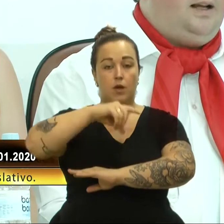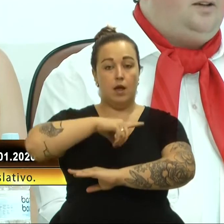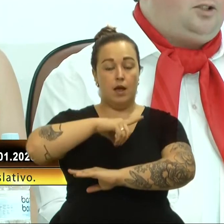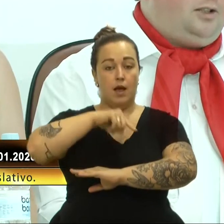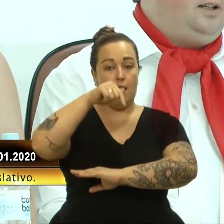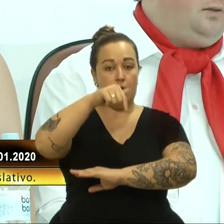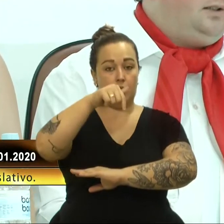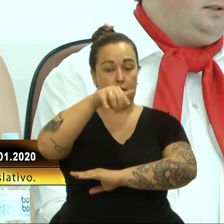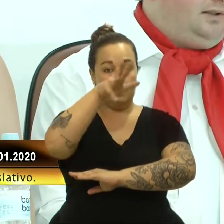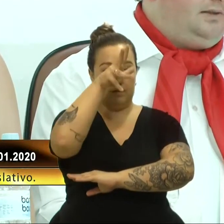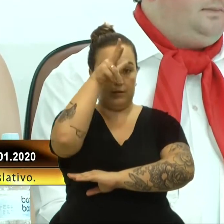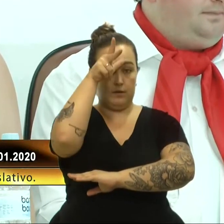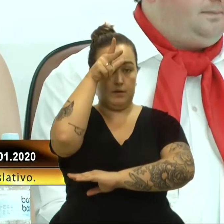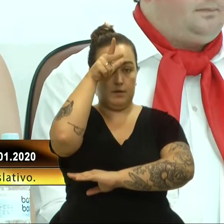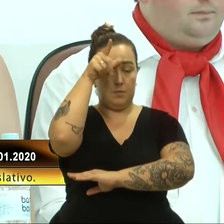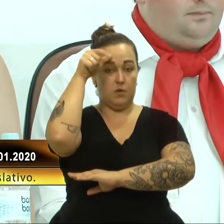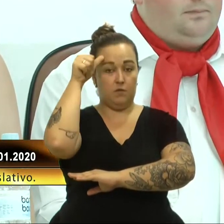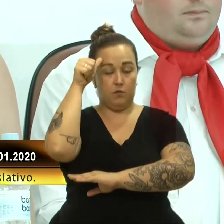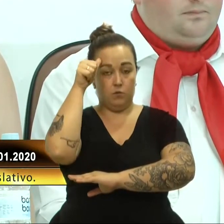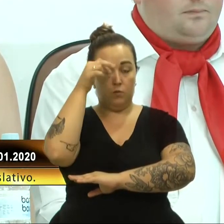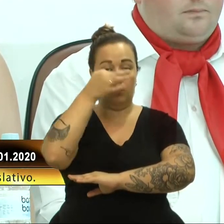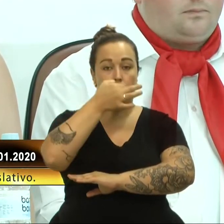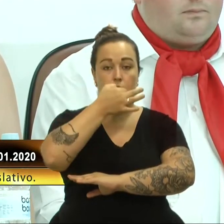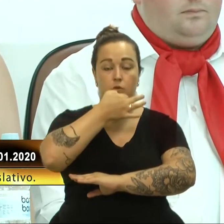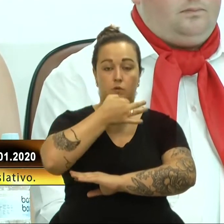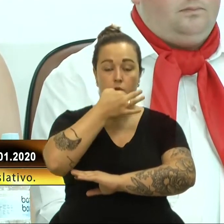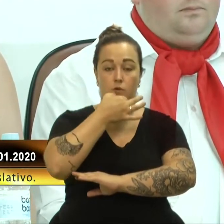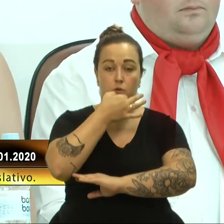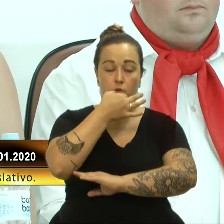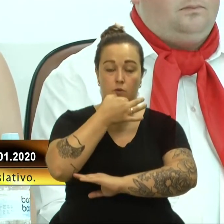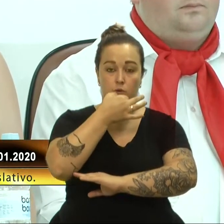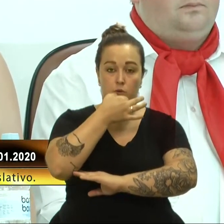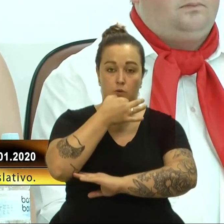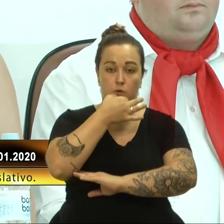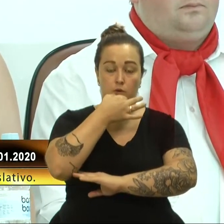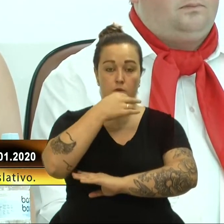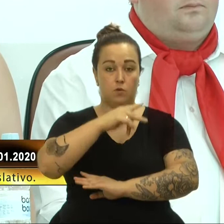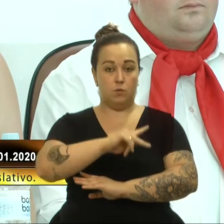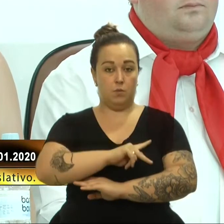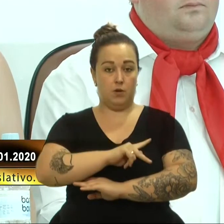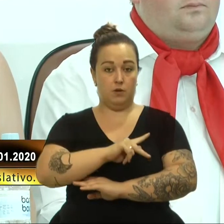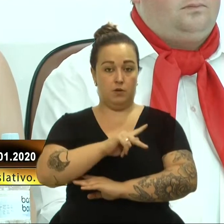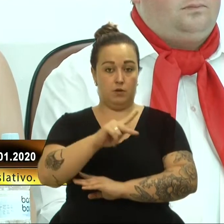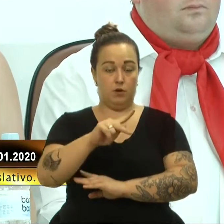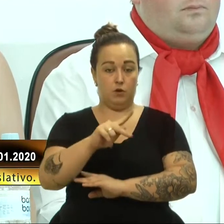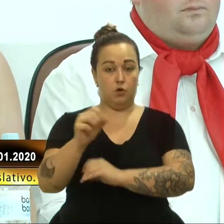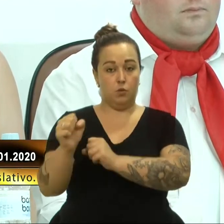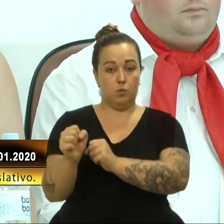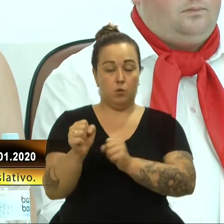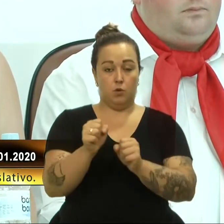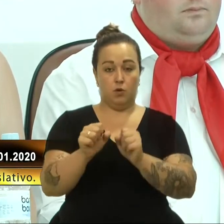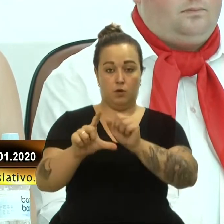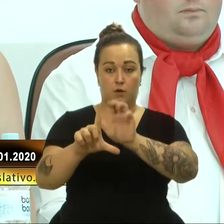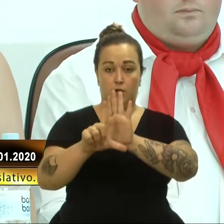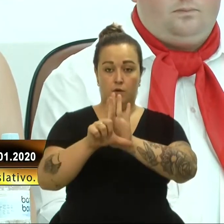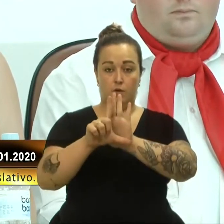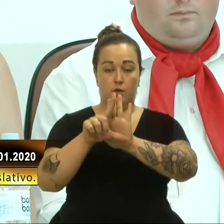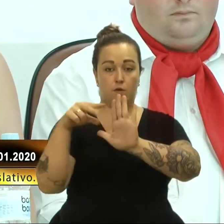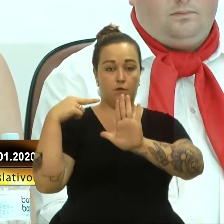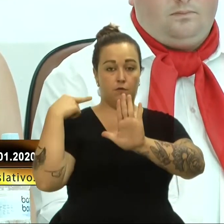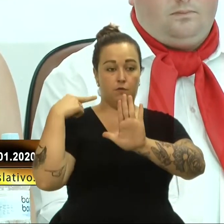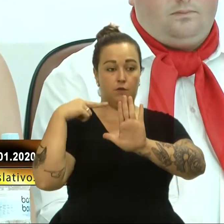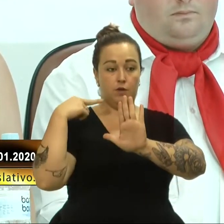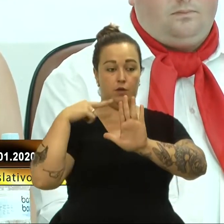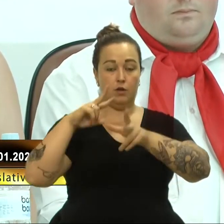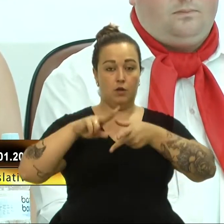Centro Administrativo da Prefeitura Municipal de Caxias do Sul, o presidente do Poder Legislativo, vereador Ricardo